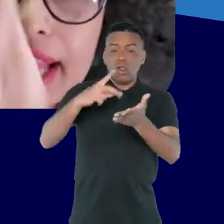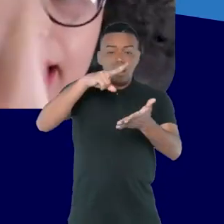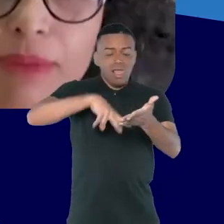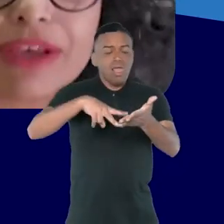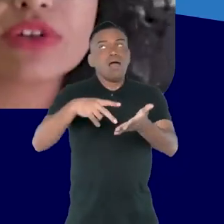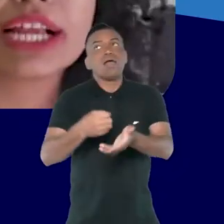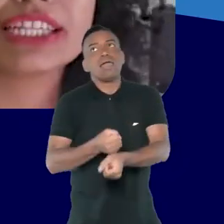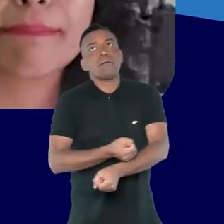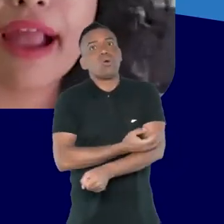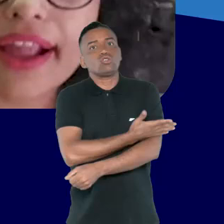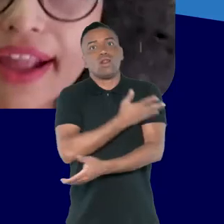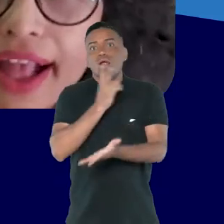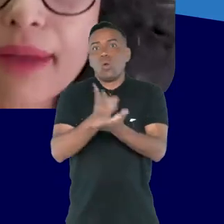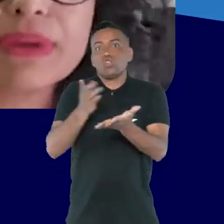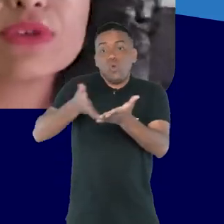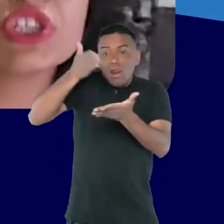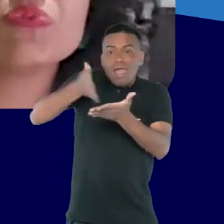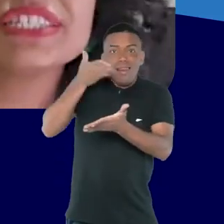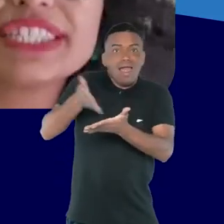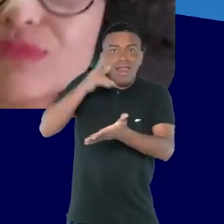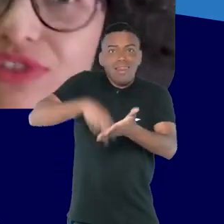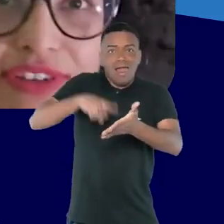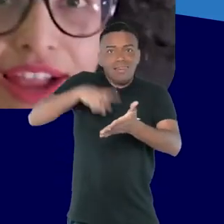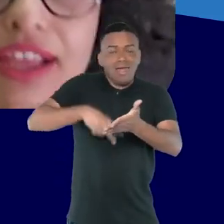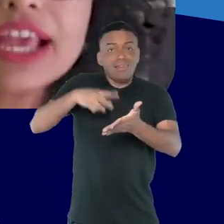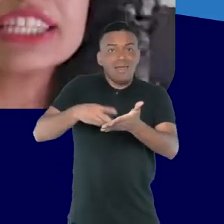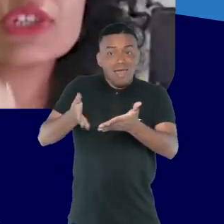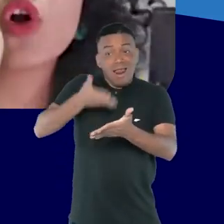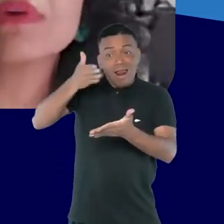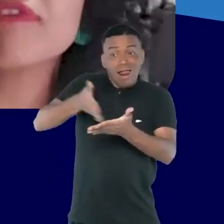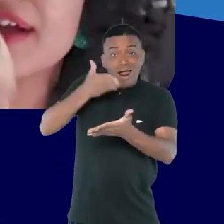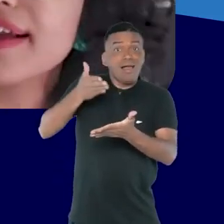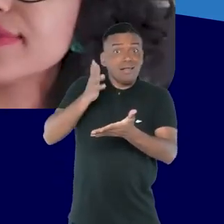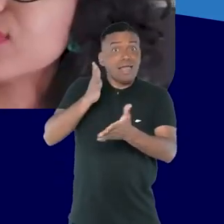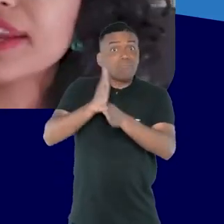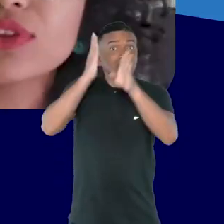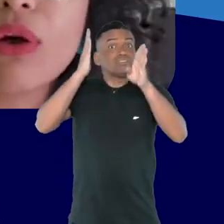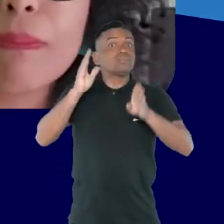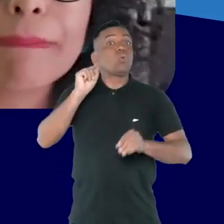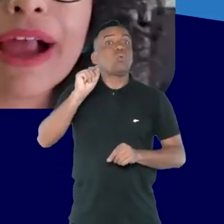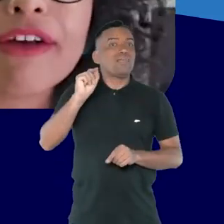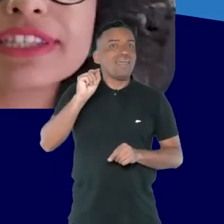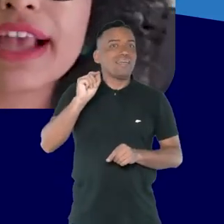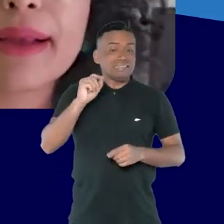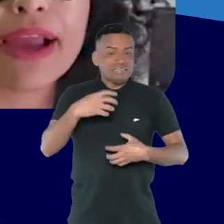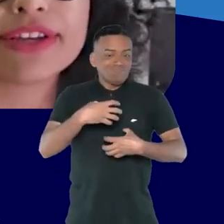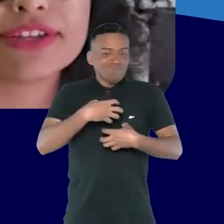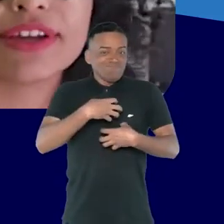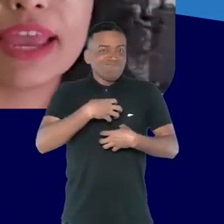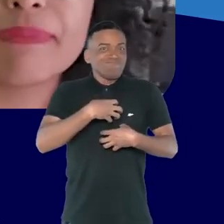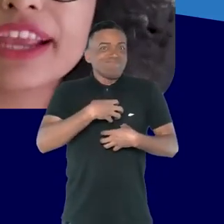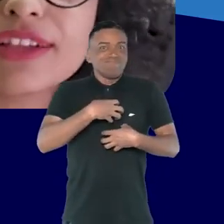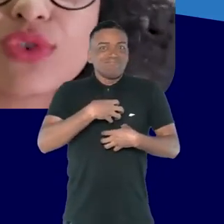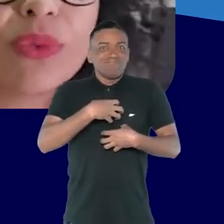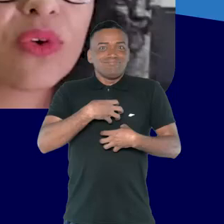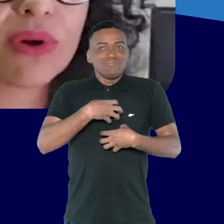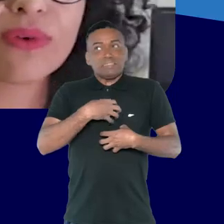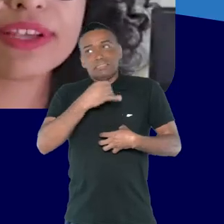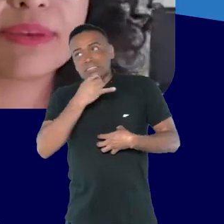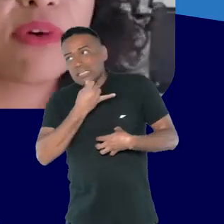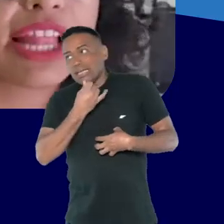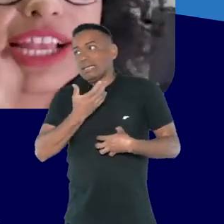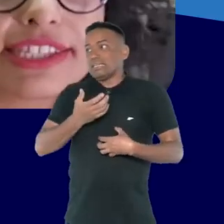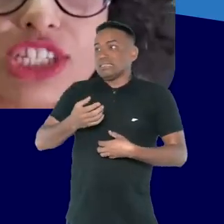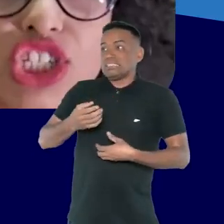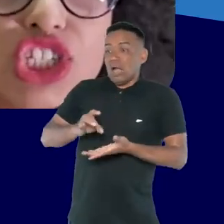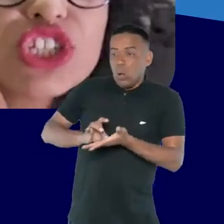fazer aquele personagem marcar a pessoa, a gente precisa emocionar. E como que faz um leitor avançar a página? É porque ele quer descobrir alguma